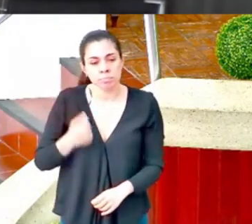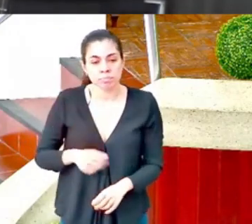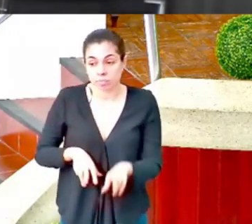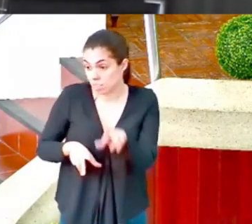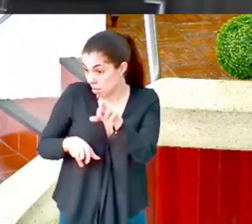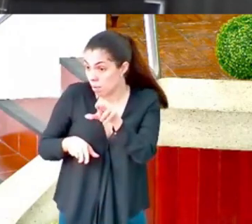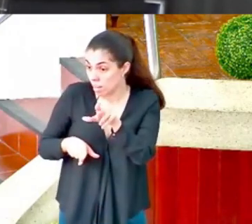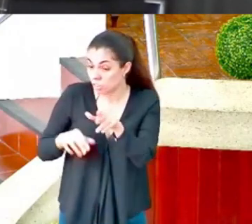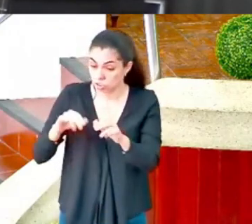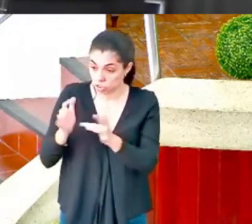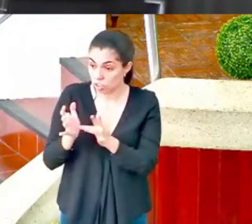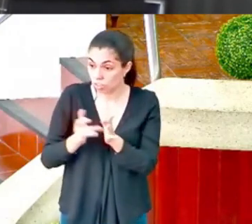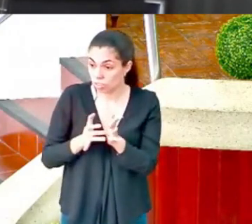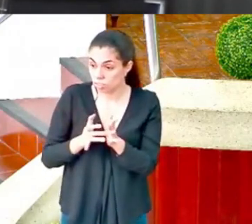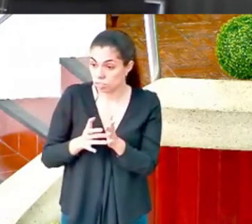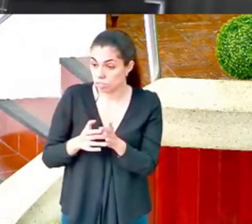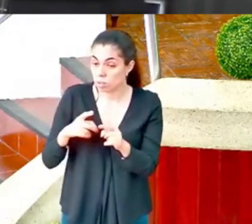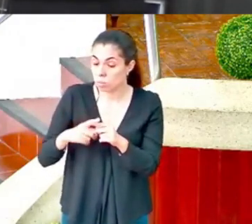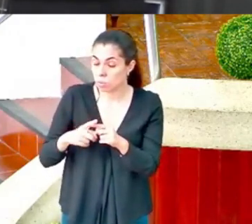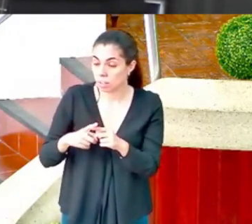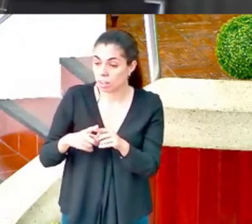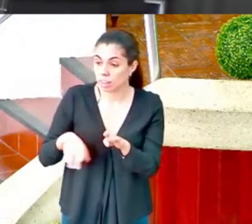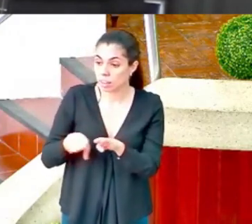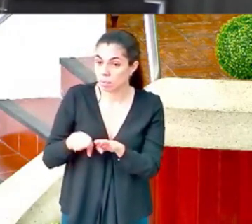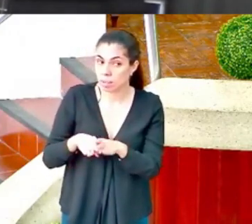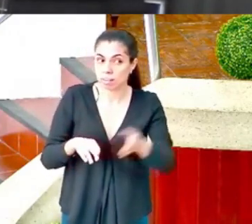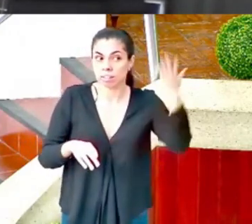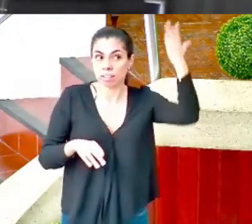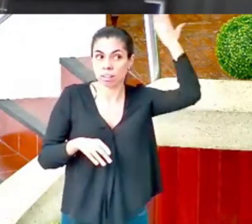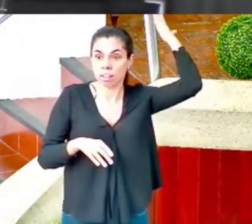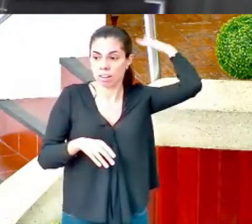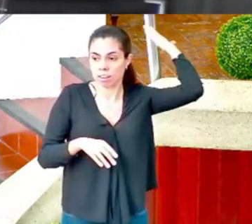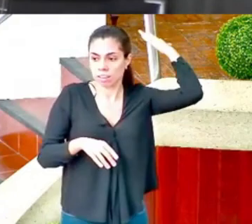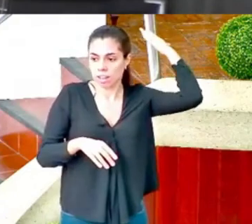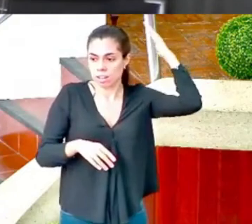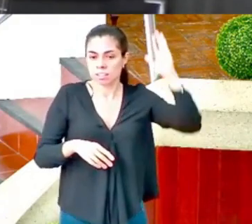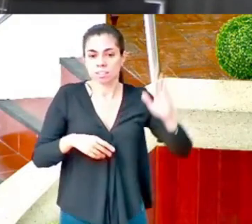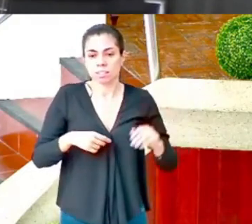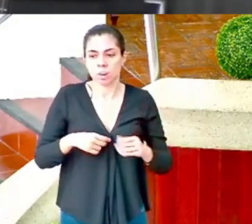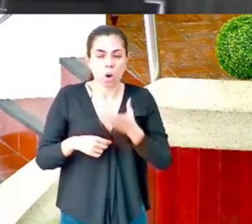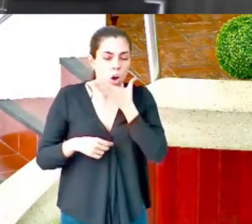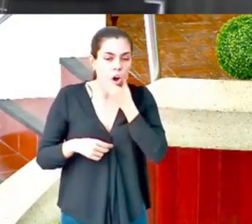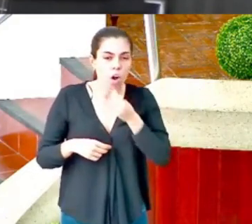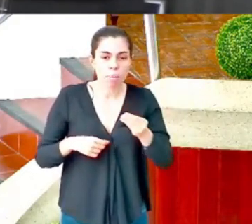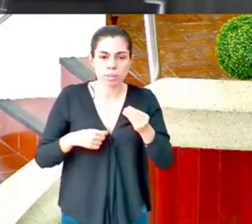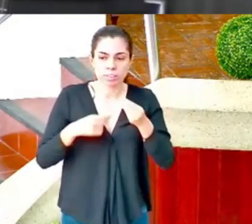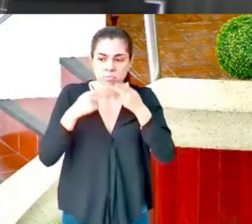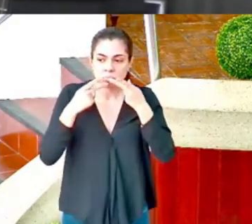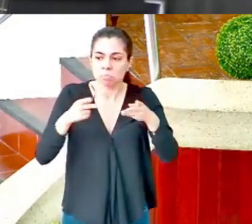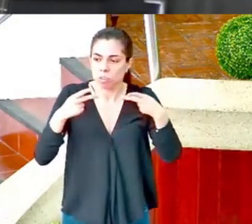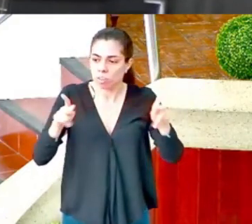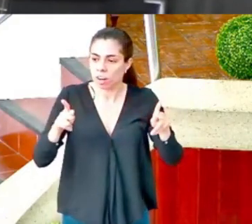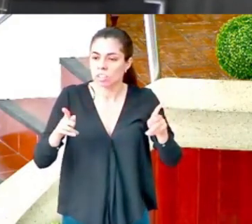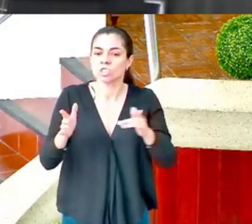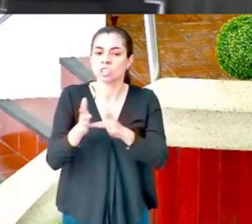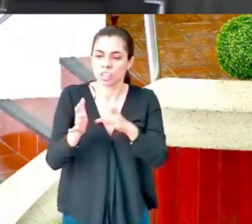muito difíceis para nós. Deixa eu trazer para o campo das aplicações, meus irmãos. O que uma palavra como a de Josias, o que um ato